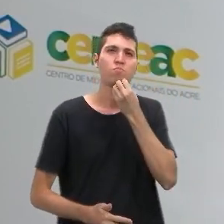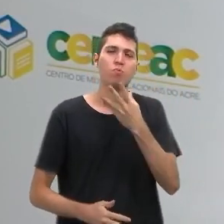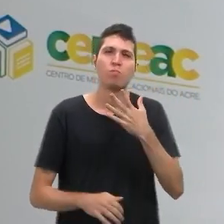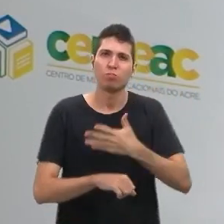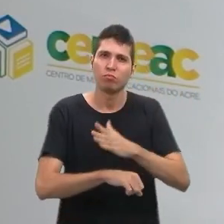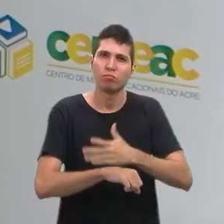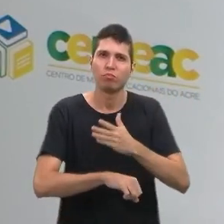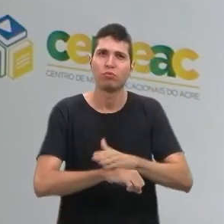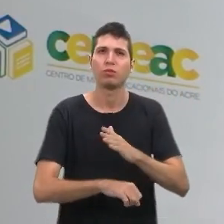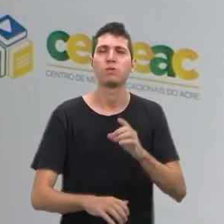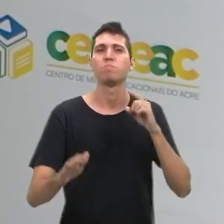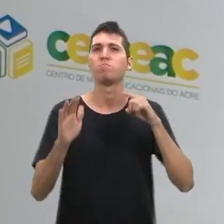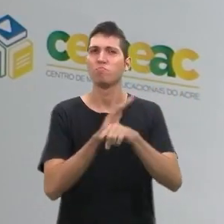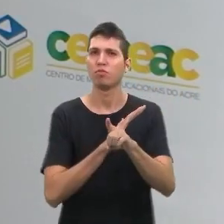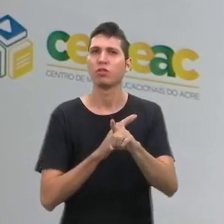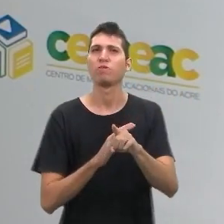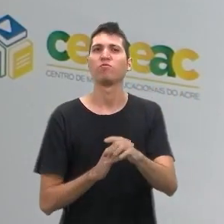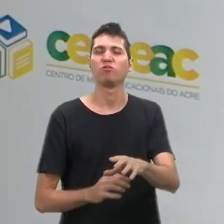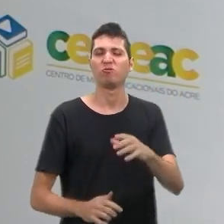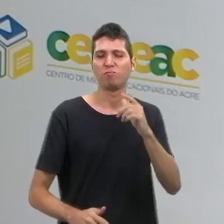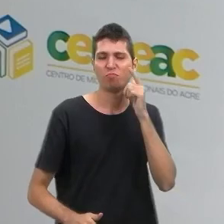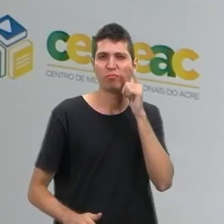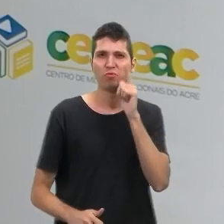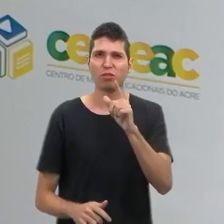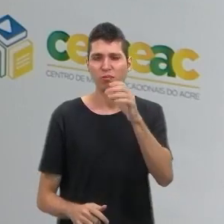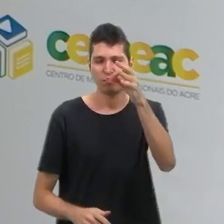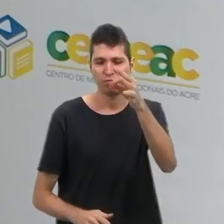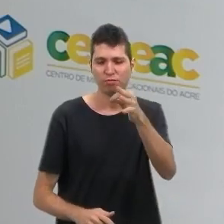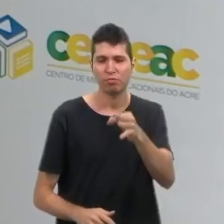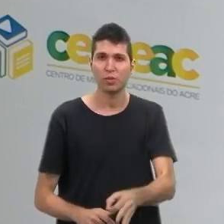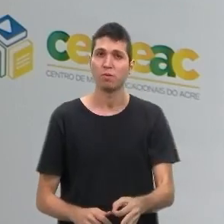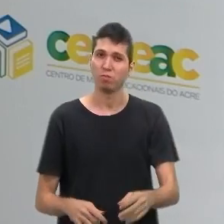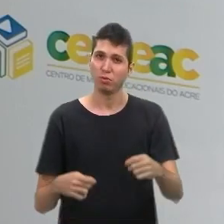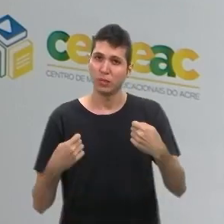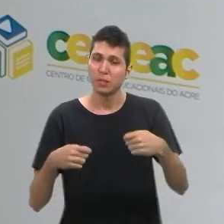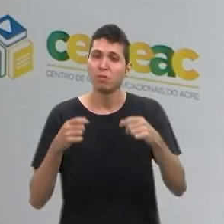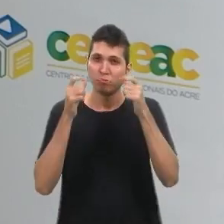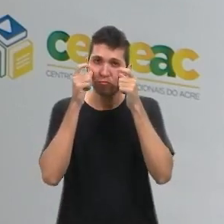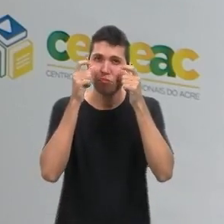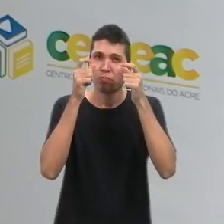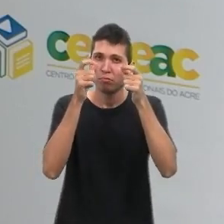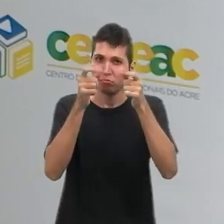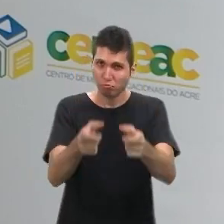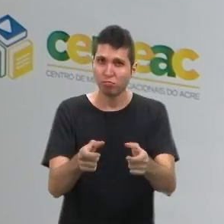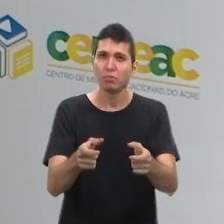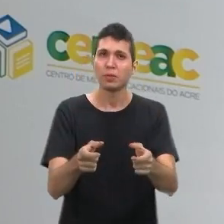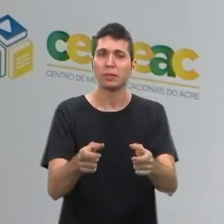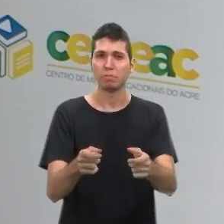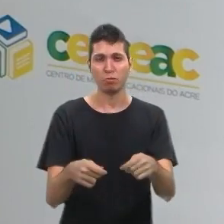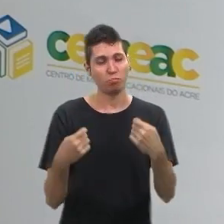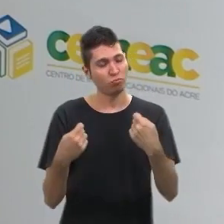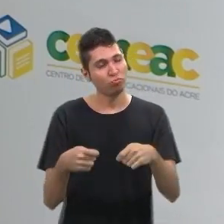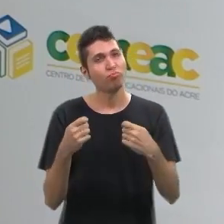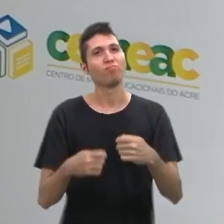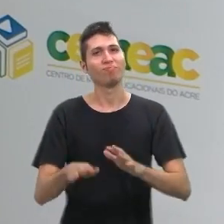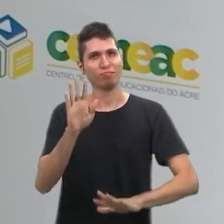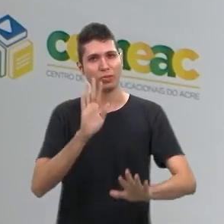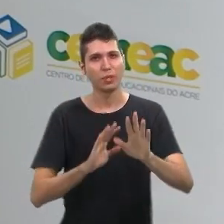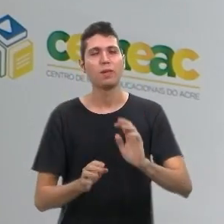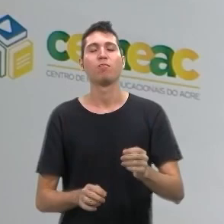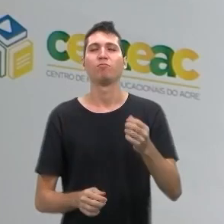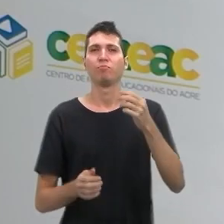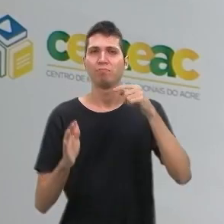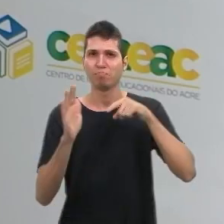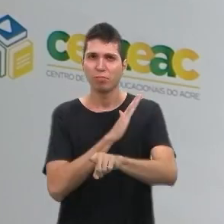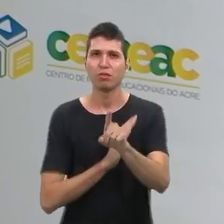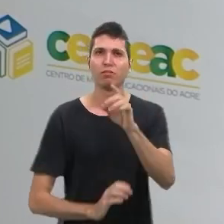aquela questão que você abre no Enem e você precisa ter toda uma atenção. Não que as outras você não tenha que ter, mas essa é aquela questão fácil